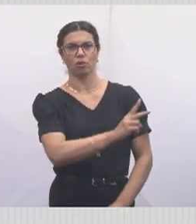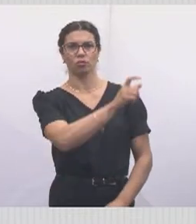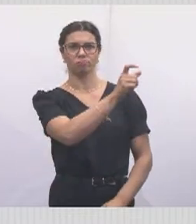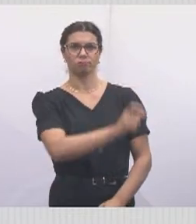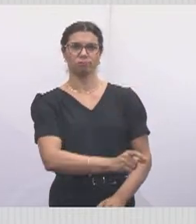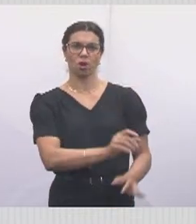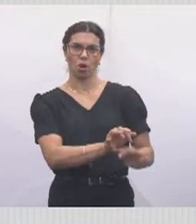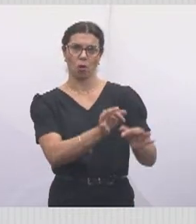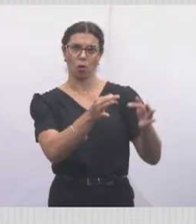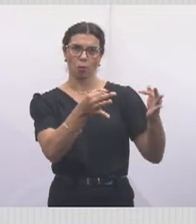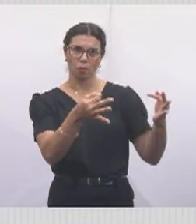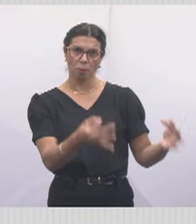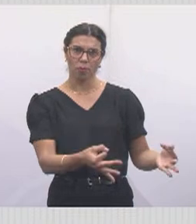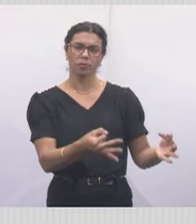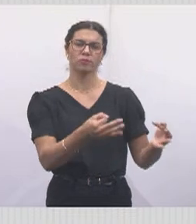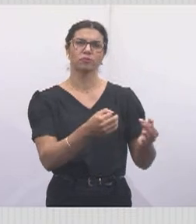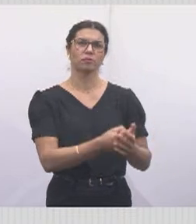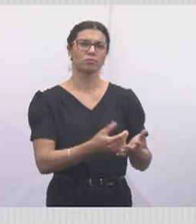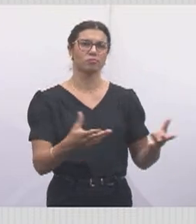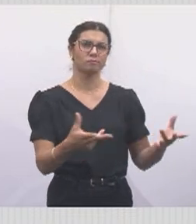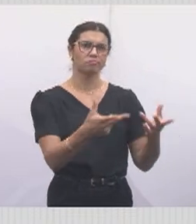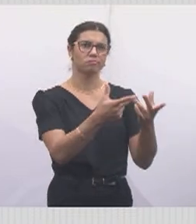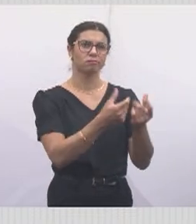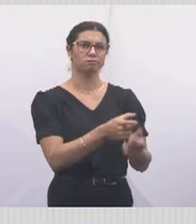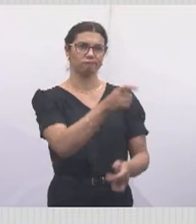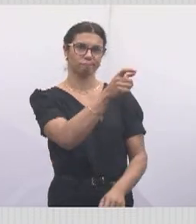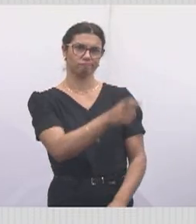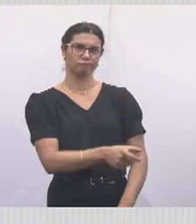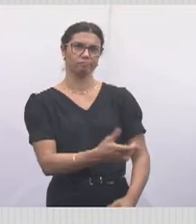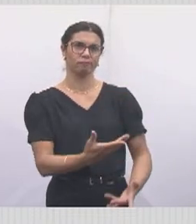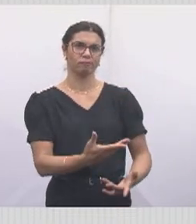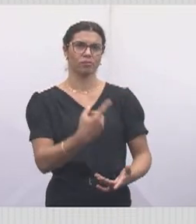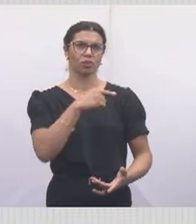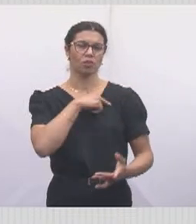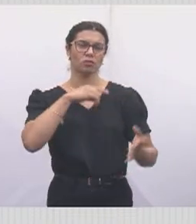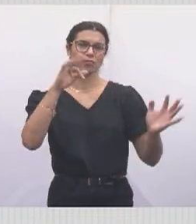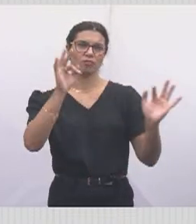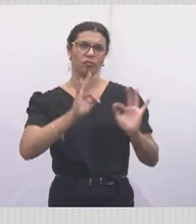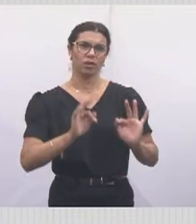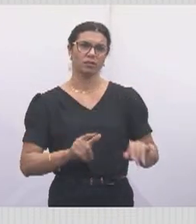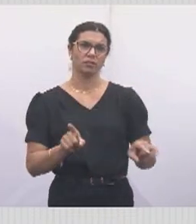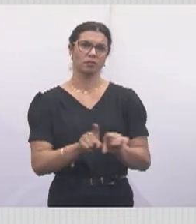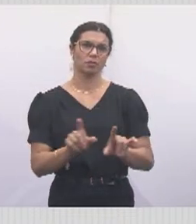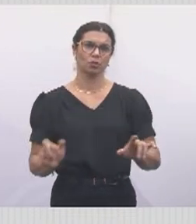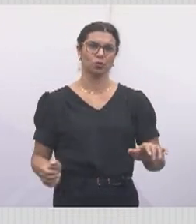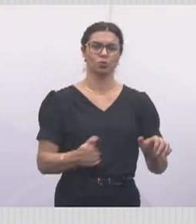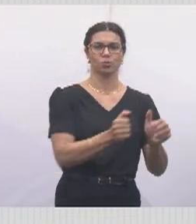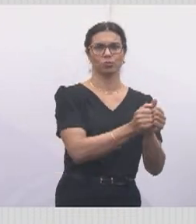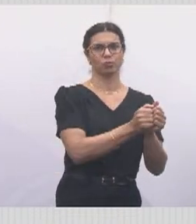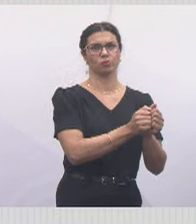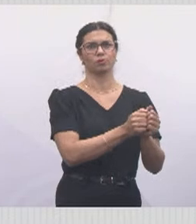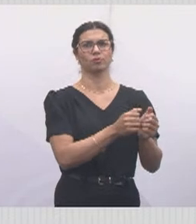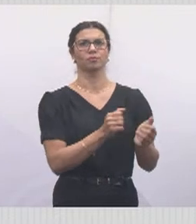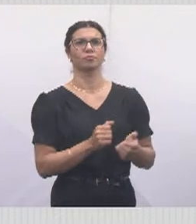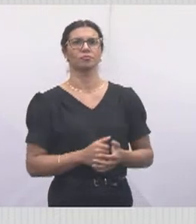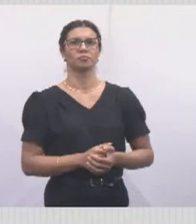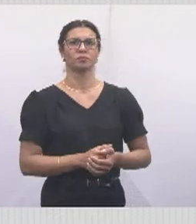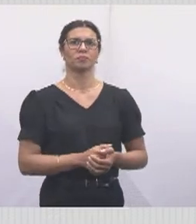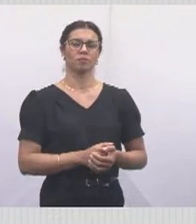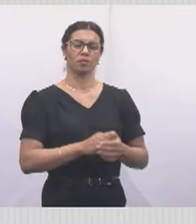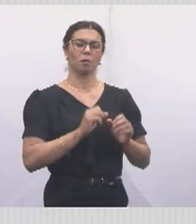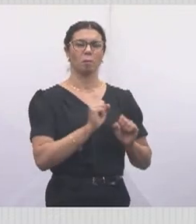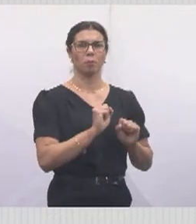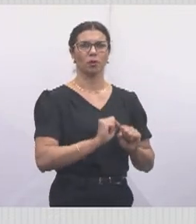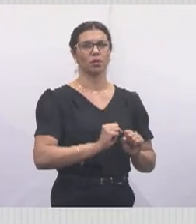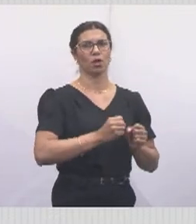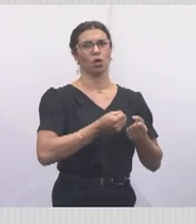pessoa humilde, né, e simpática que o senhor é, que a gente ficou muito contente de estar aí na residência do senhor nesse dia, poder ter